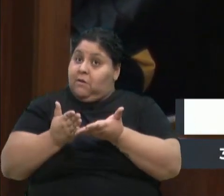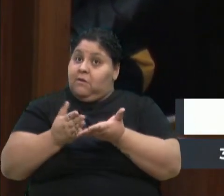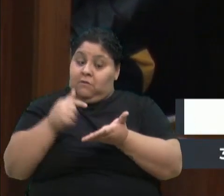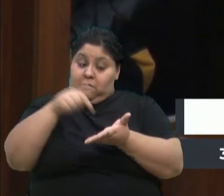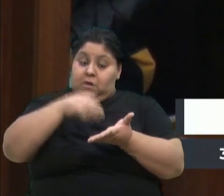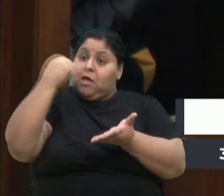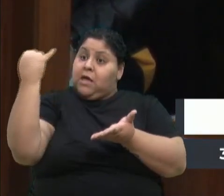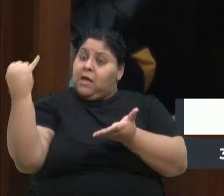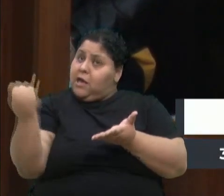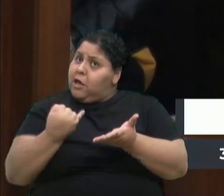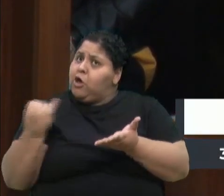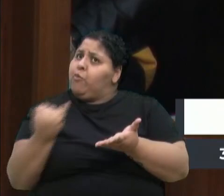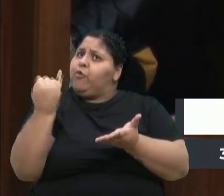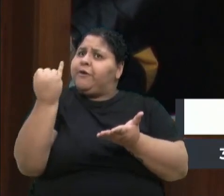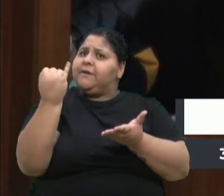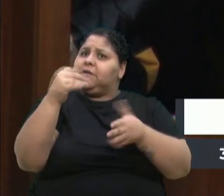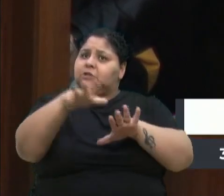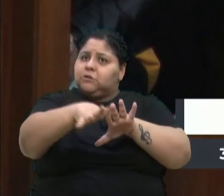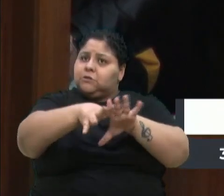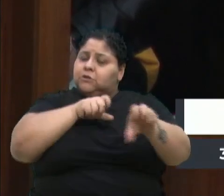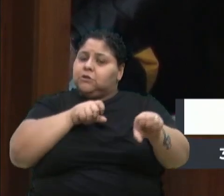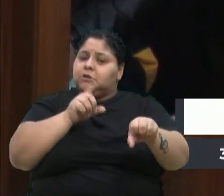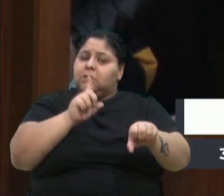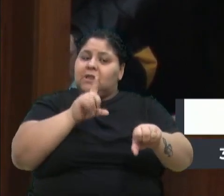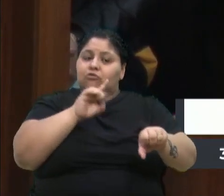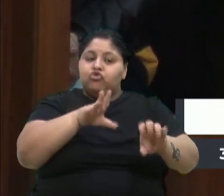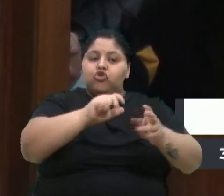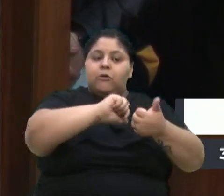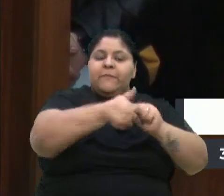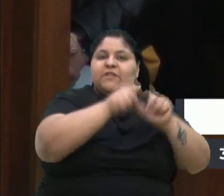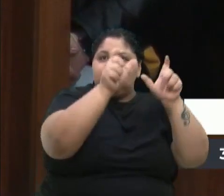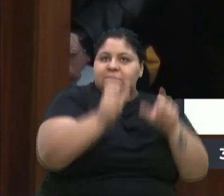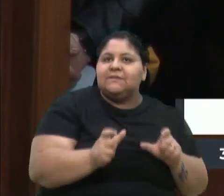para o fomento e formação não apenas de atletas,